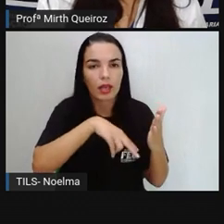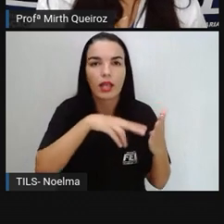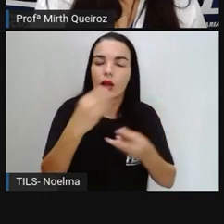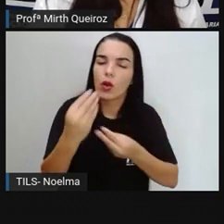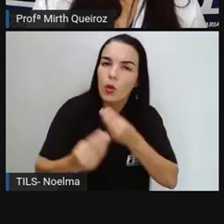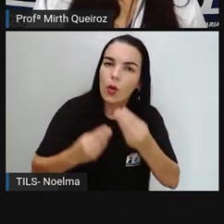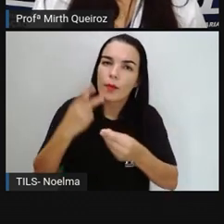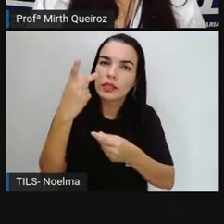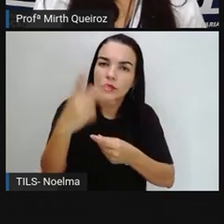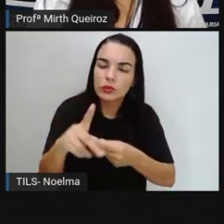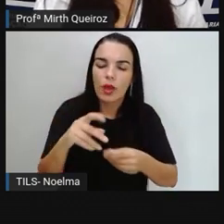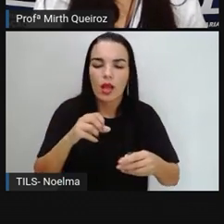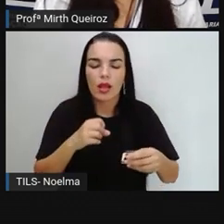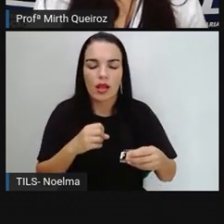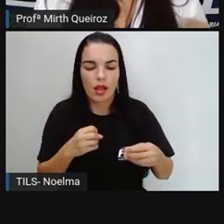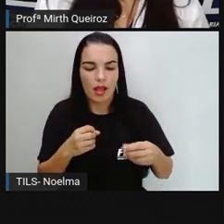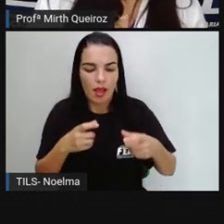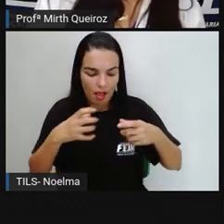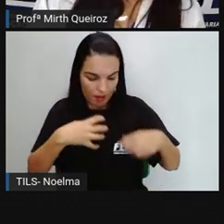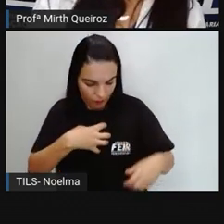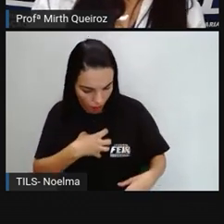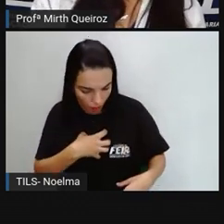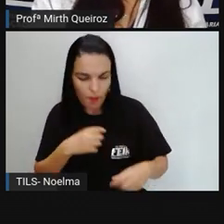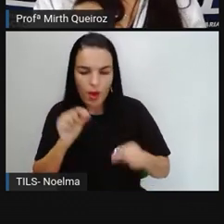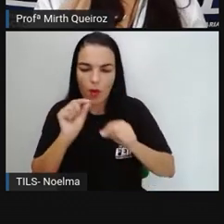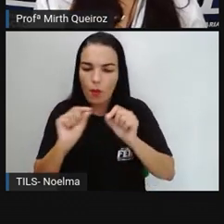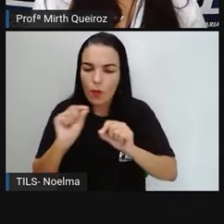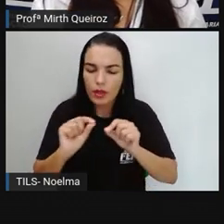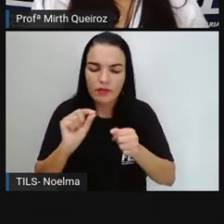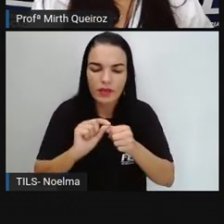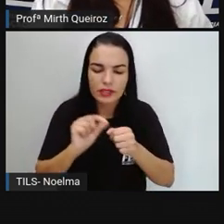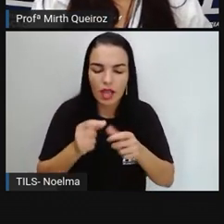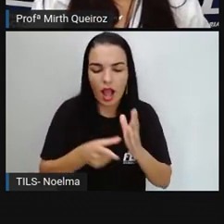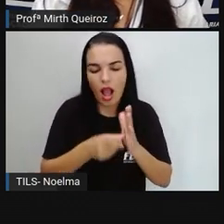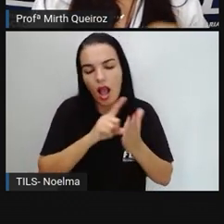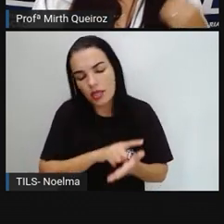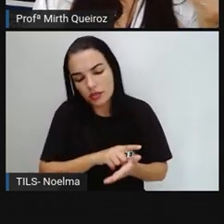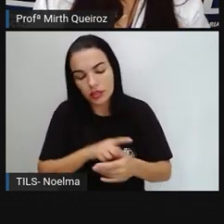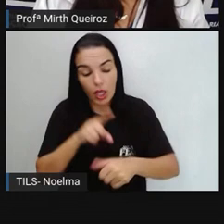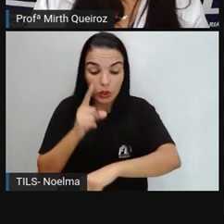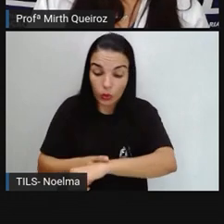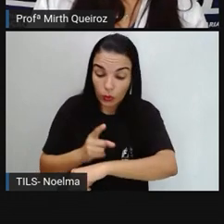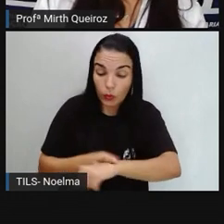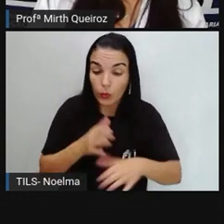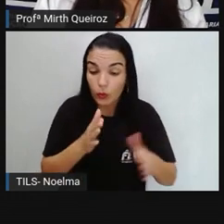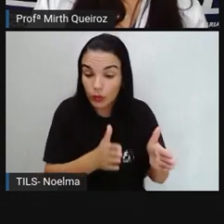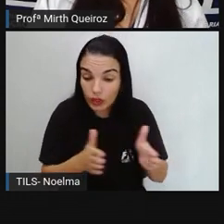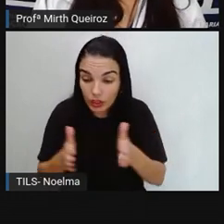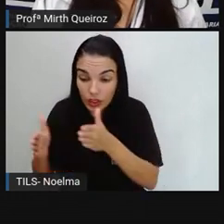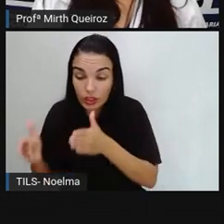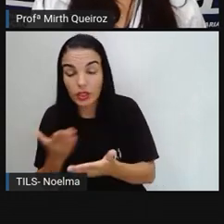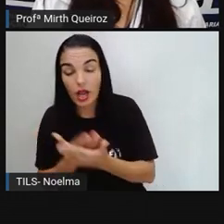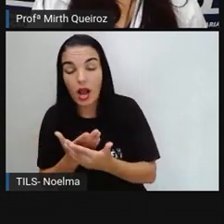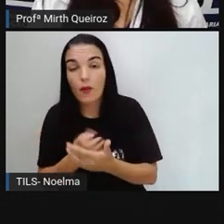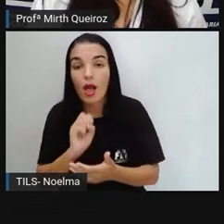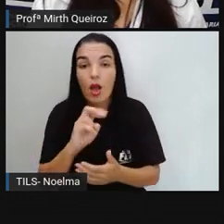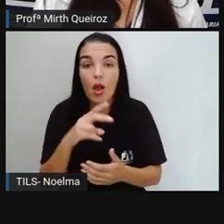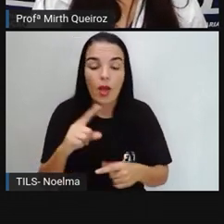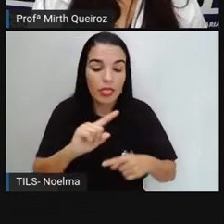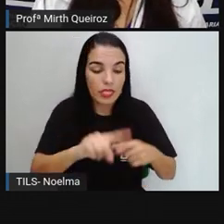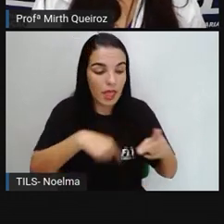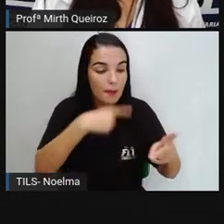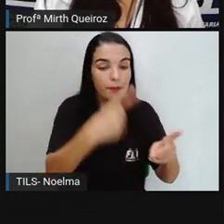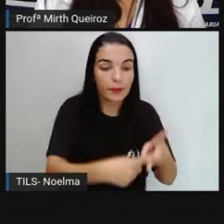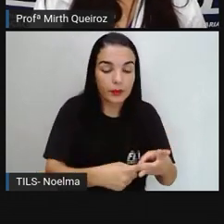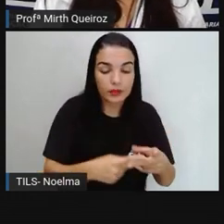no momento da leitura, o que vocês devem fazer antes, o que deve fazer durante, o que deve ser feito após a leitura, vocês